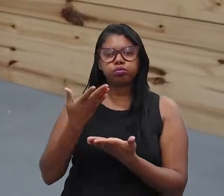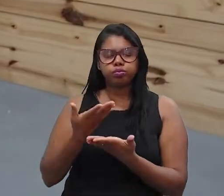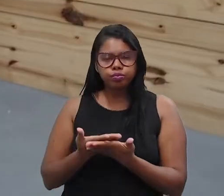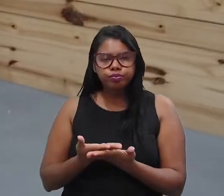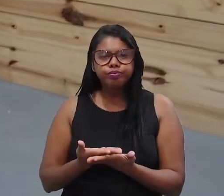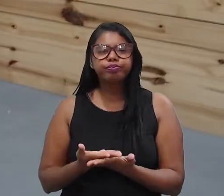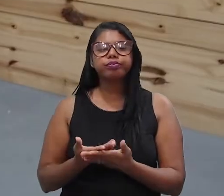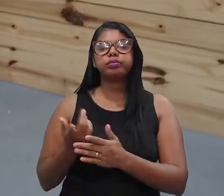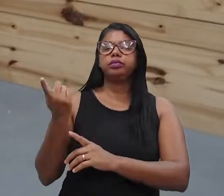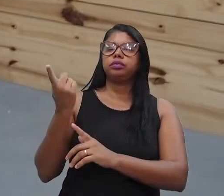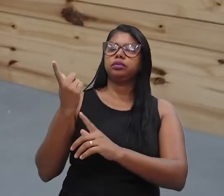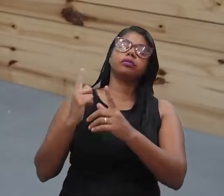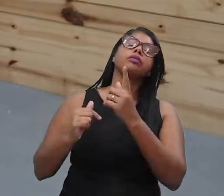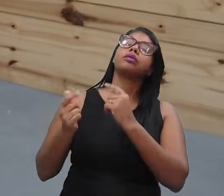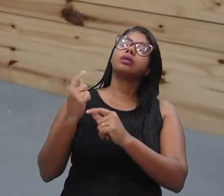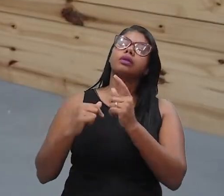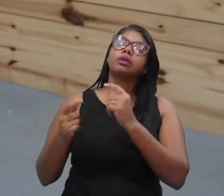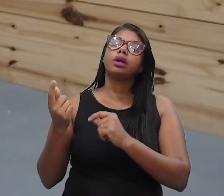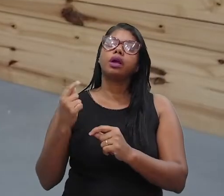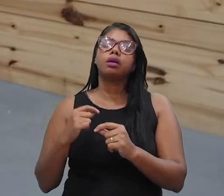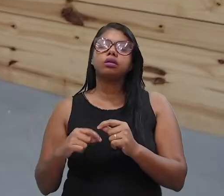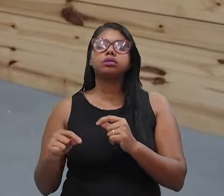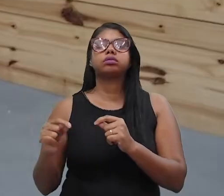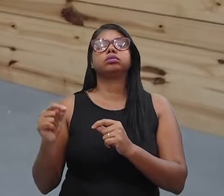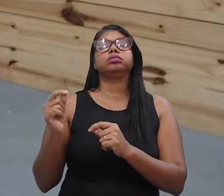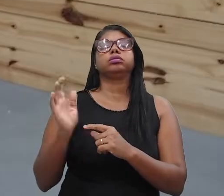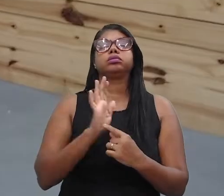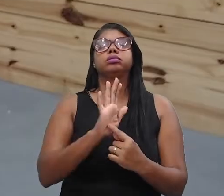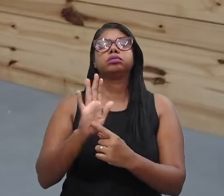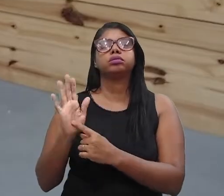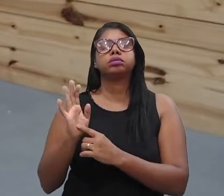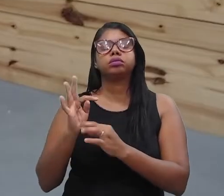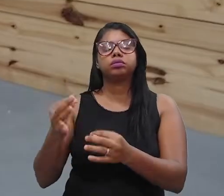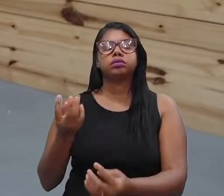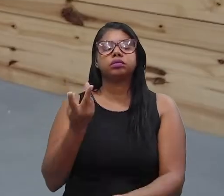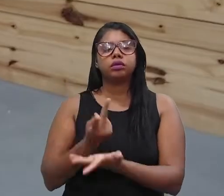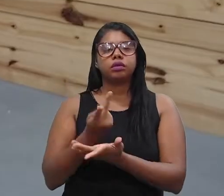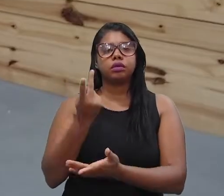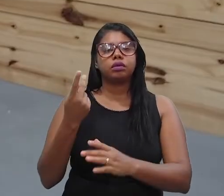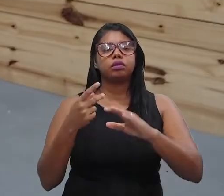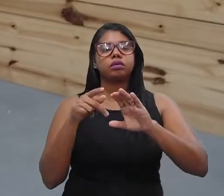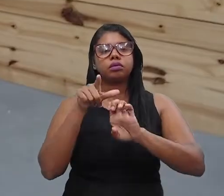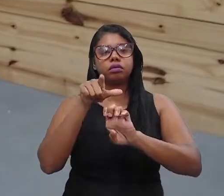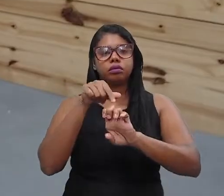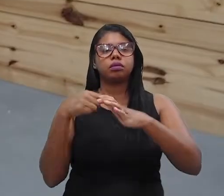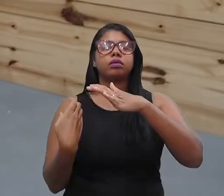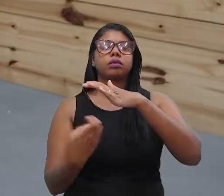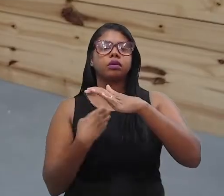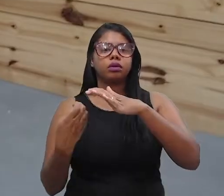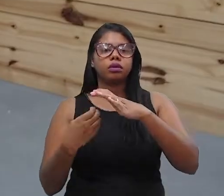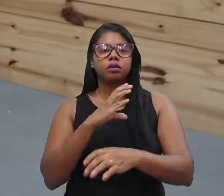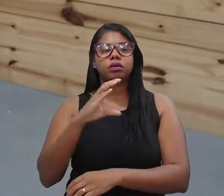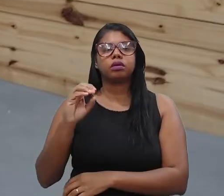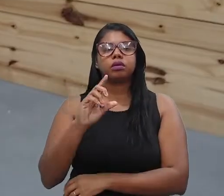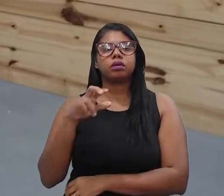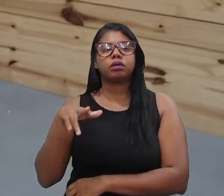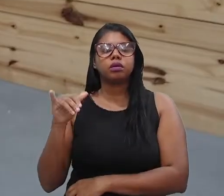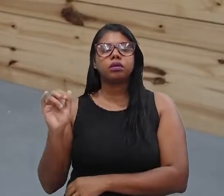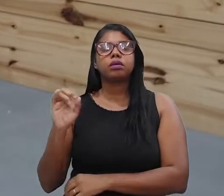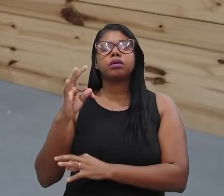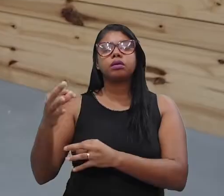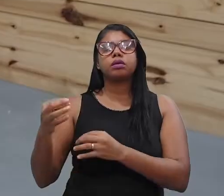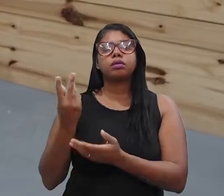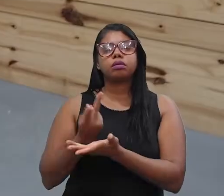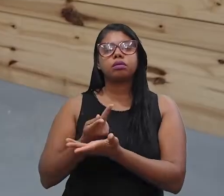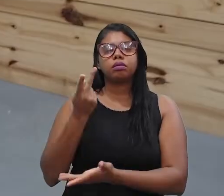da administração, com os construtos do que aconteceu na empresa colonial e tudo aquilo que nos trouxe